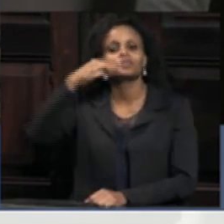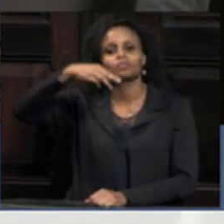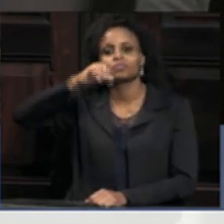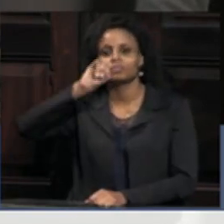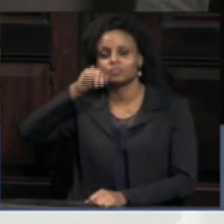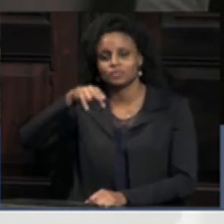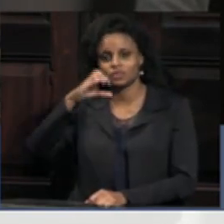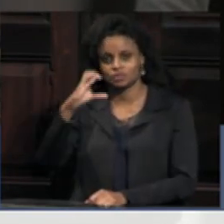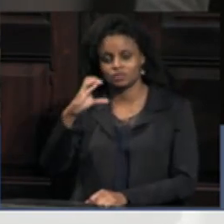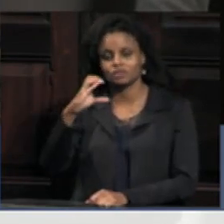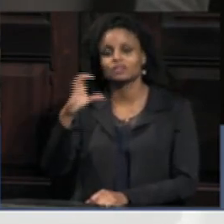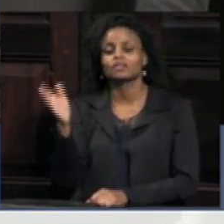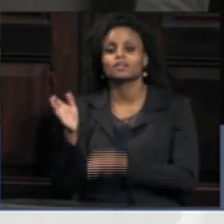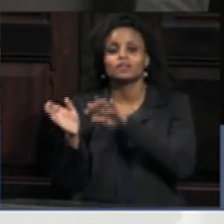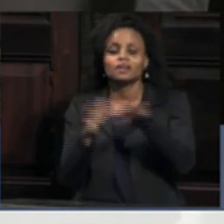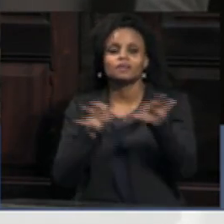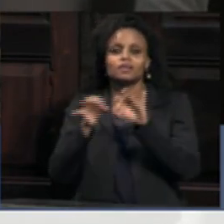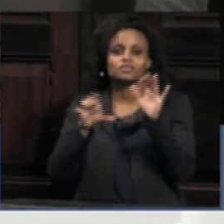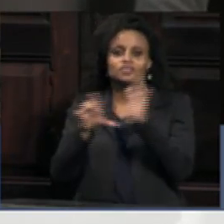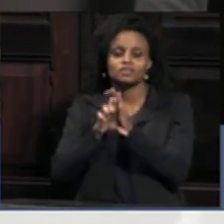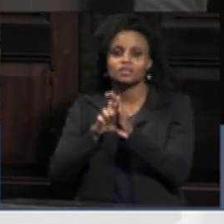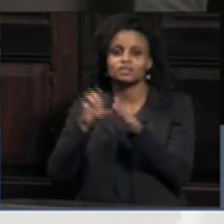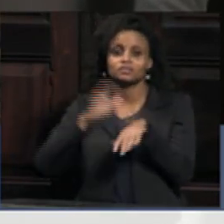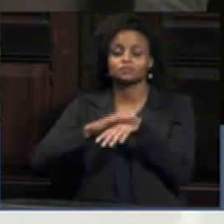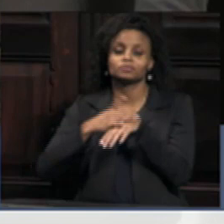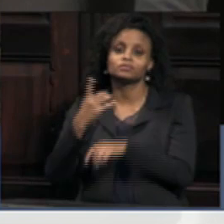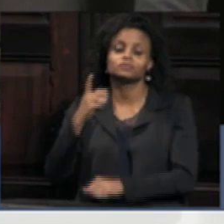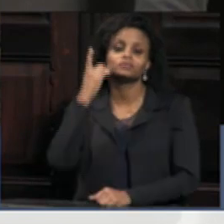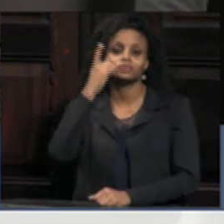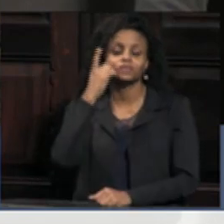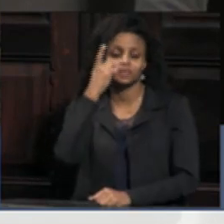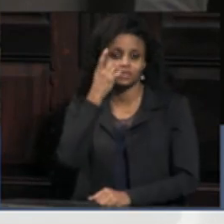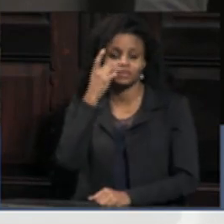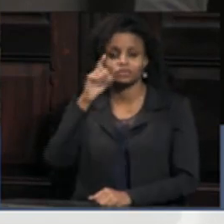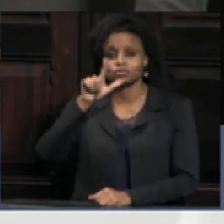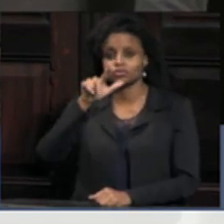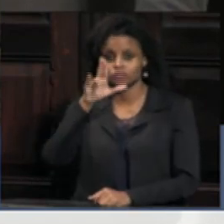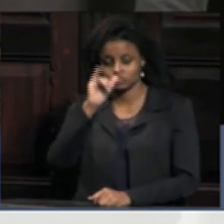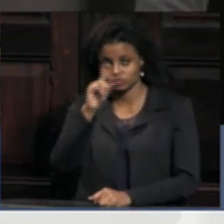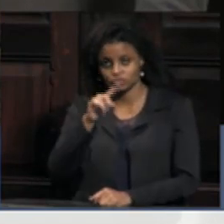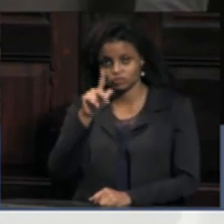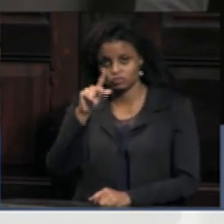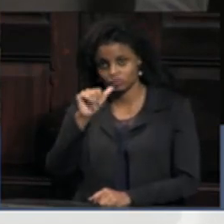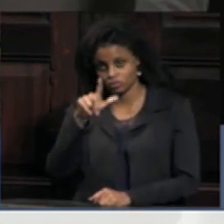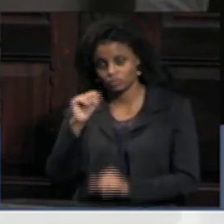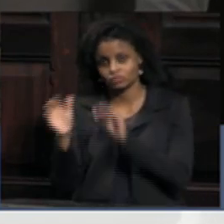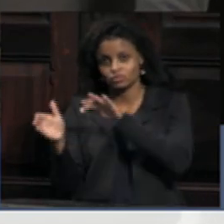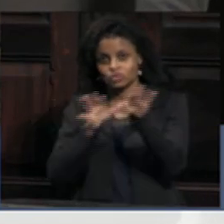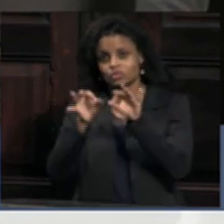3041A/2014, autoria do deputado Luiz Paulo. Veto parcial oposto. Projeto de lei